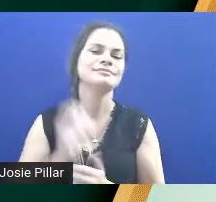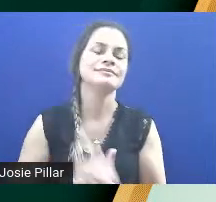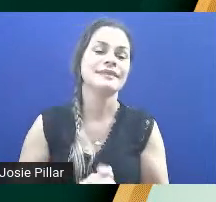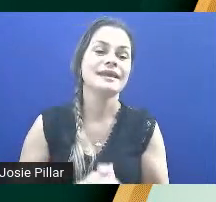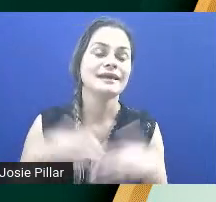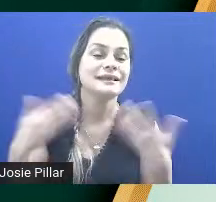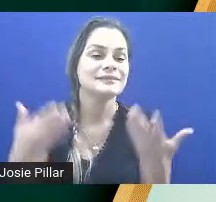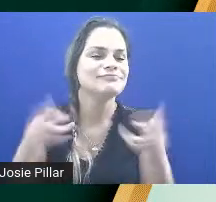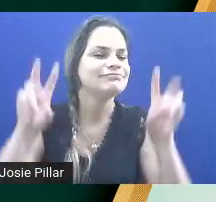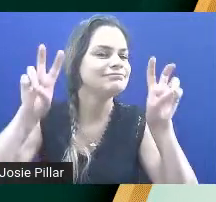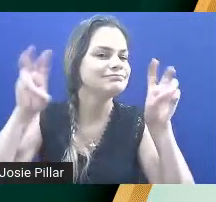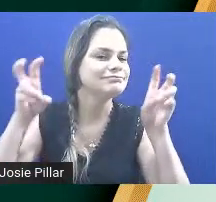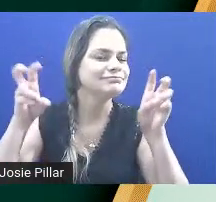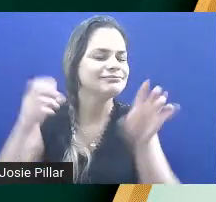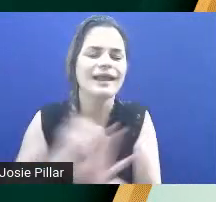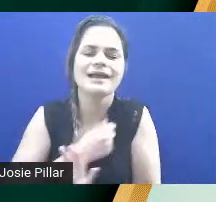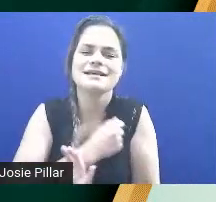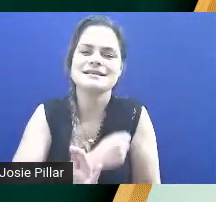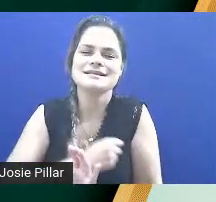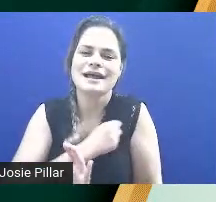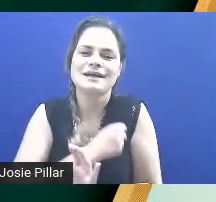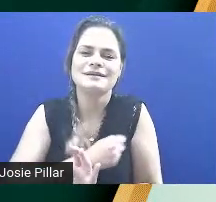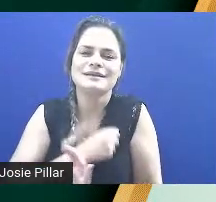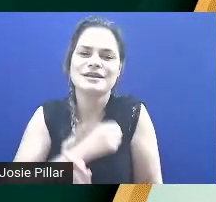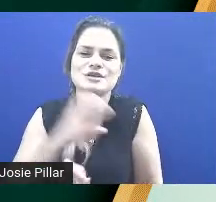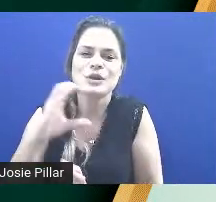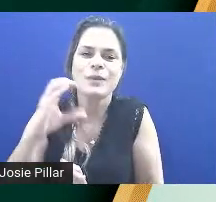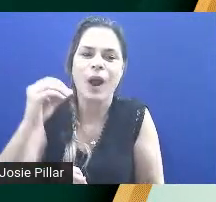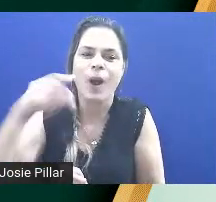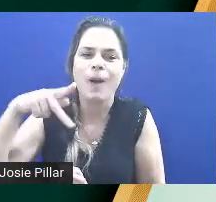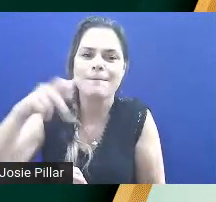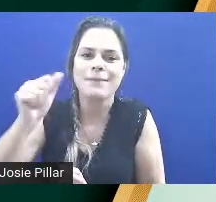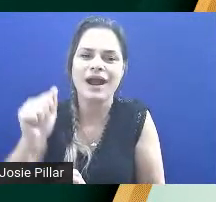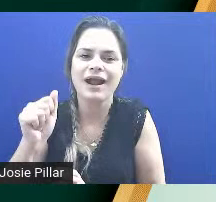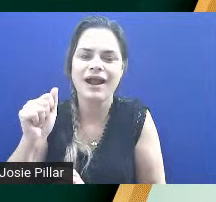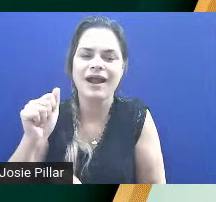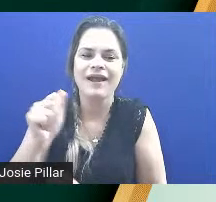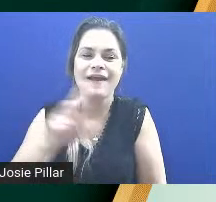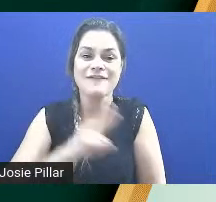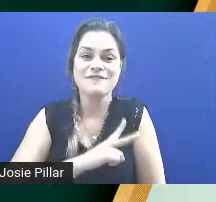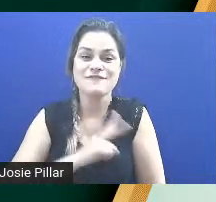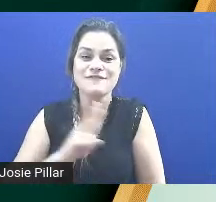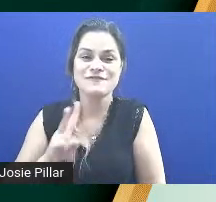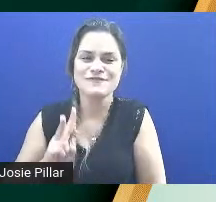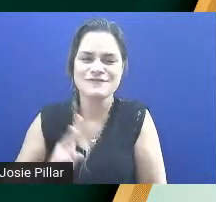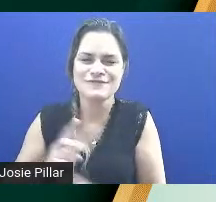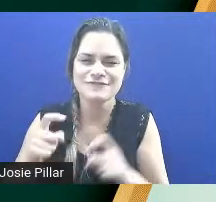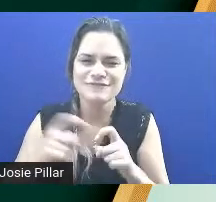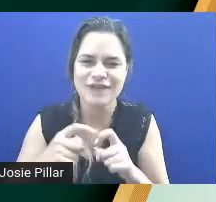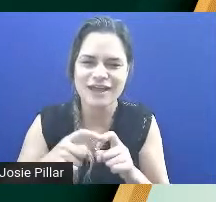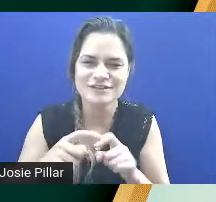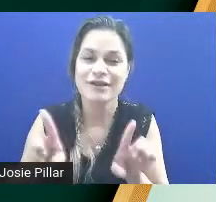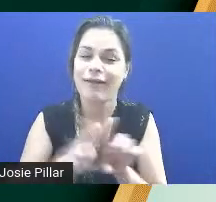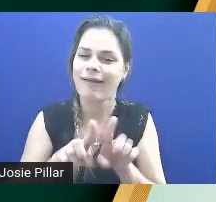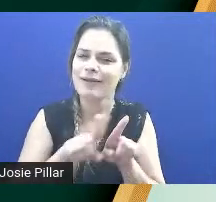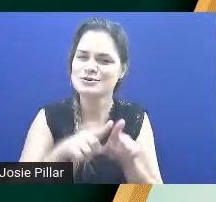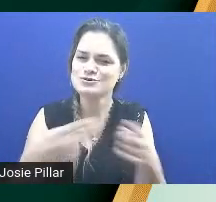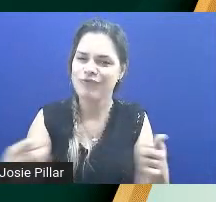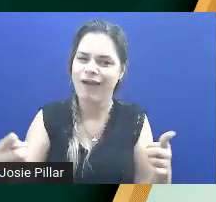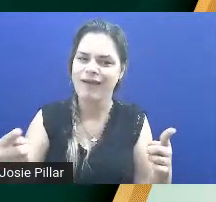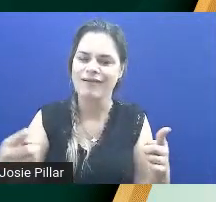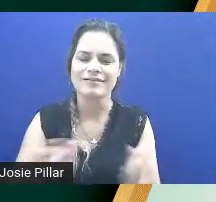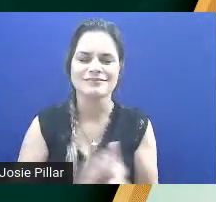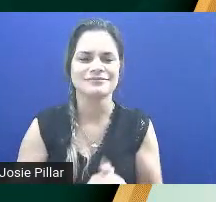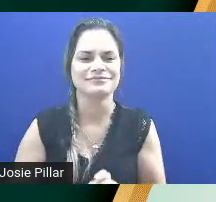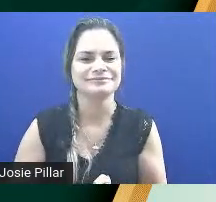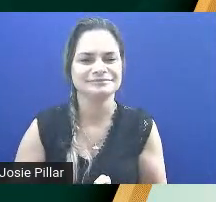vocês, saudade de uma Copa Vet com vocês, e que saudade de um churrasco regado a caminhonete branca.